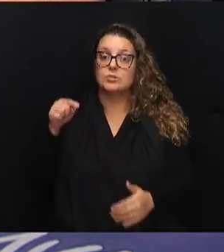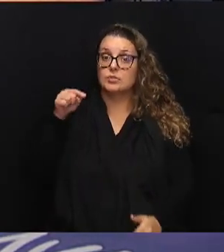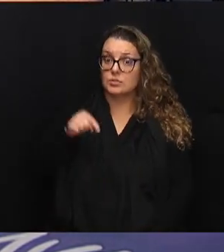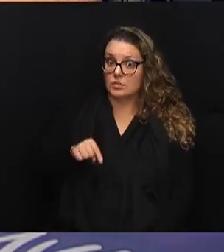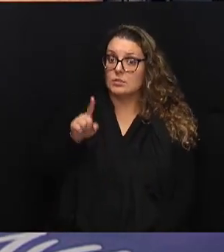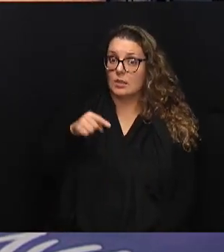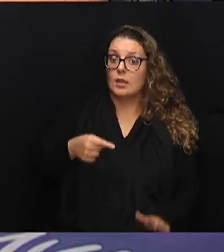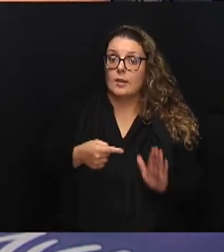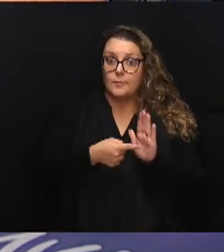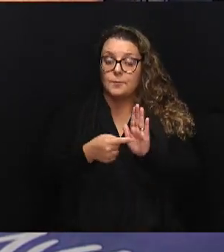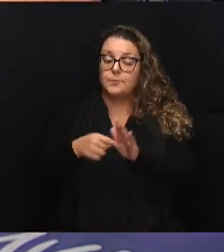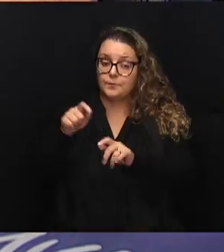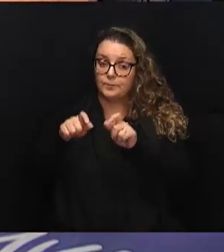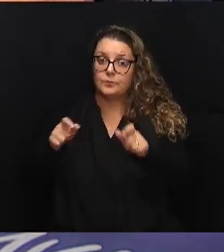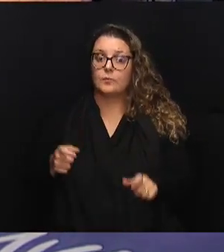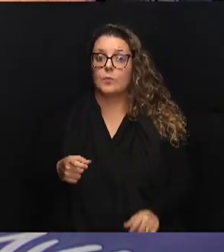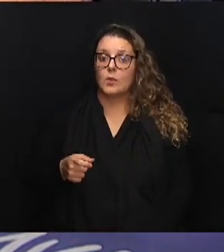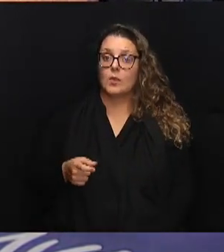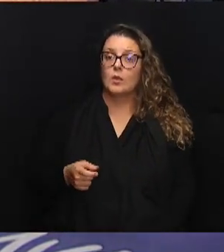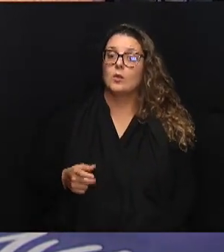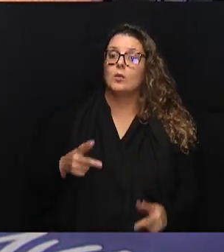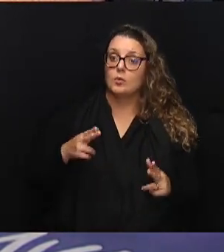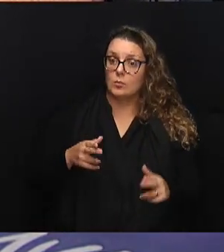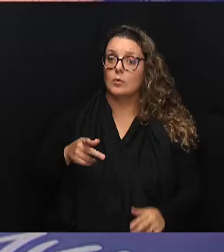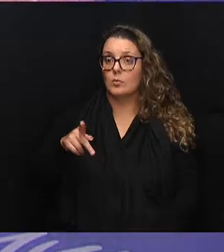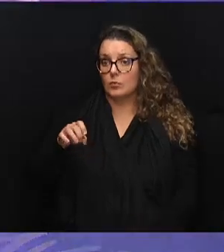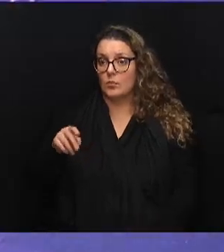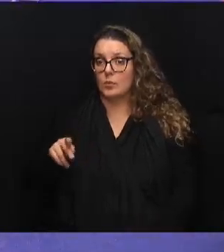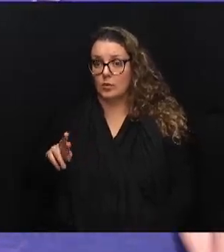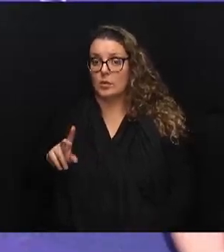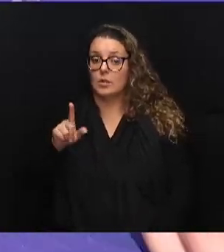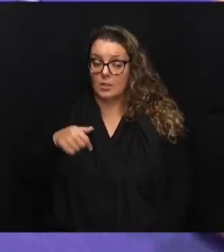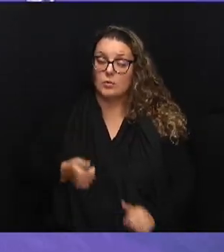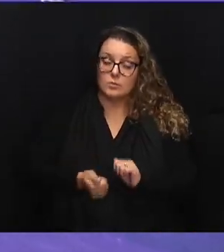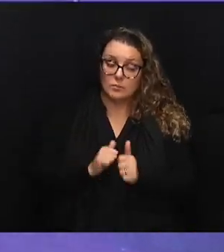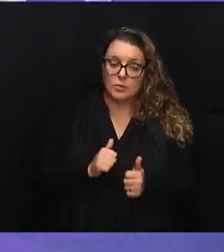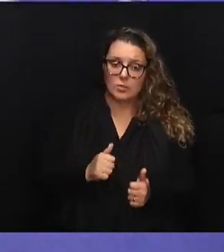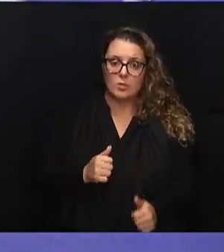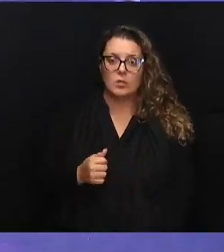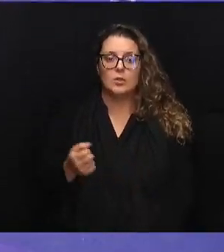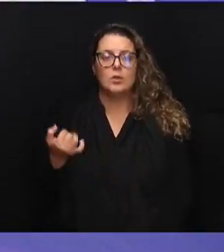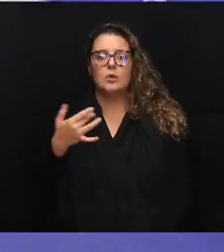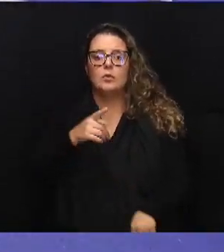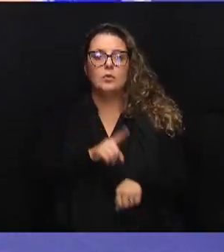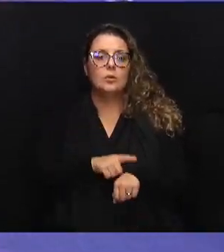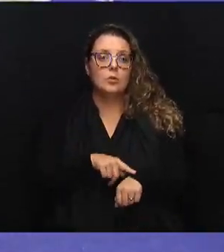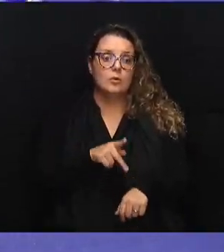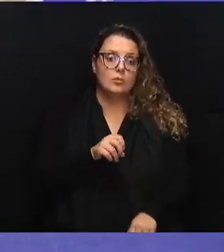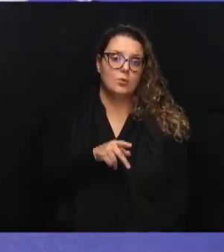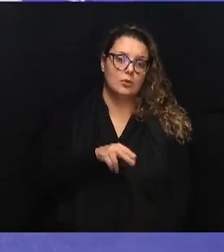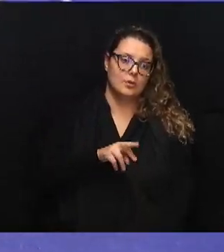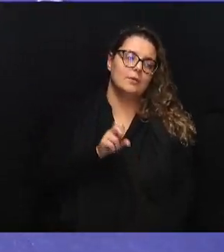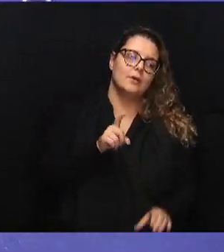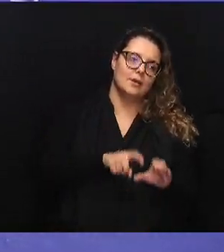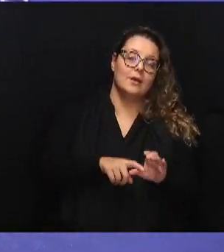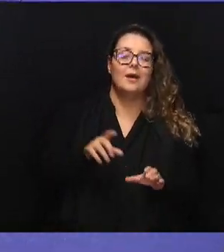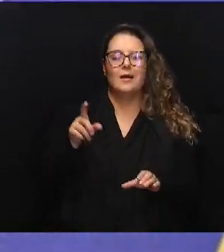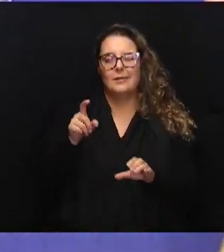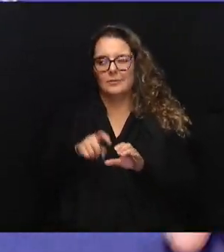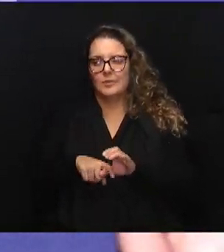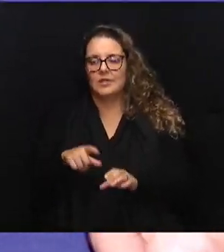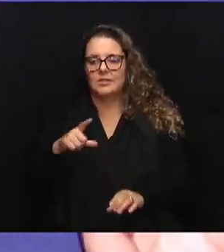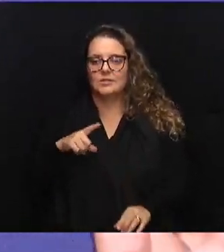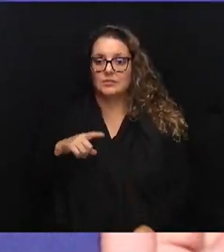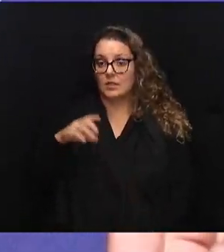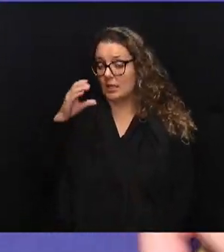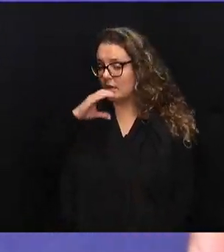mostra para as pessoas o quão o poker é um esporte mesmo hoje em dia. E quanto tempo mais ou menos dura uma partida de poker? Depende, né? Depende bastante. A gente tem partidas